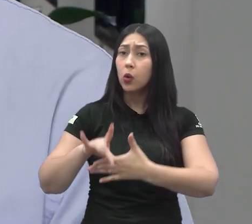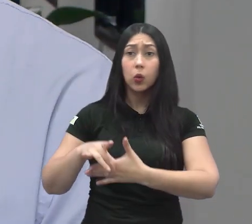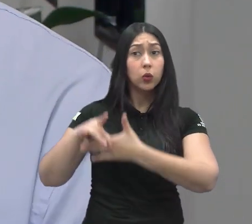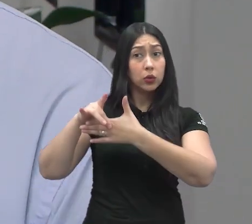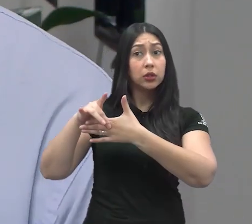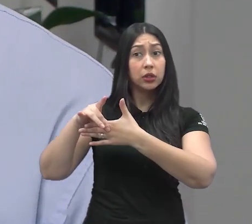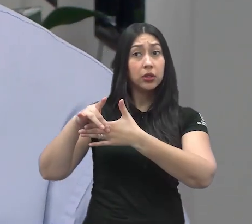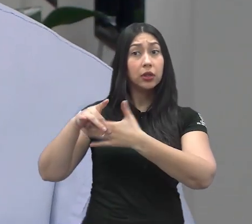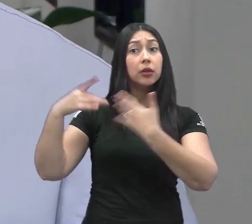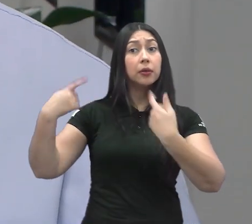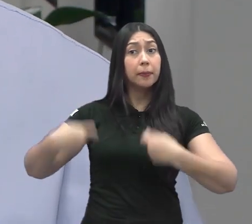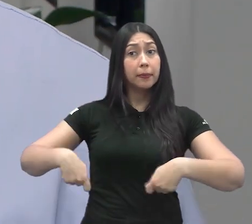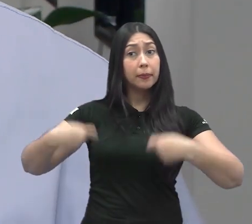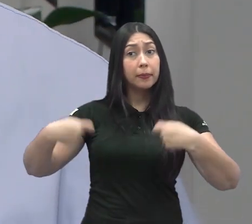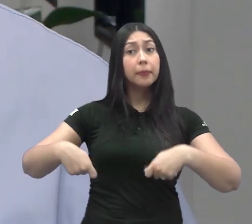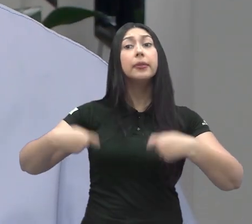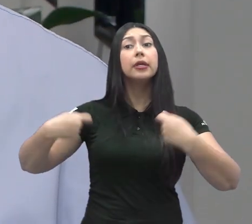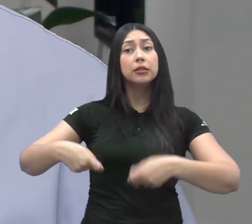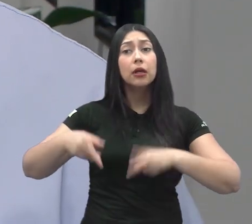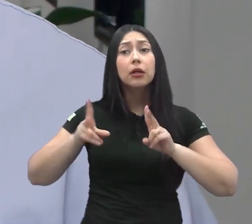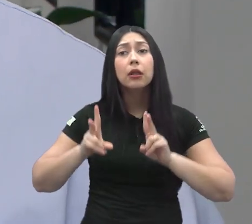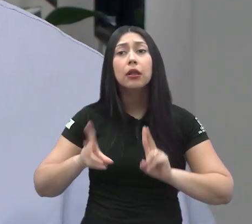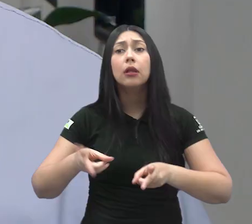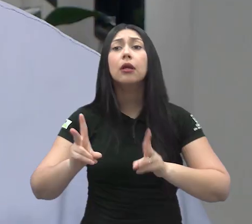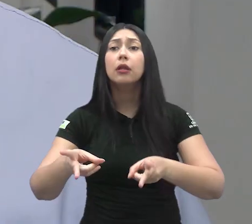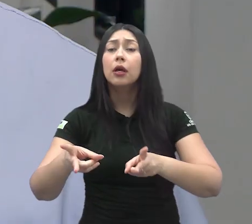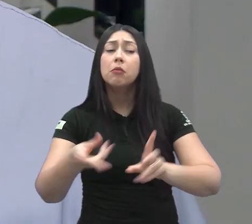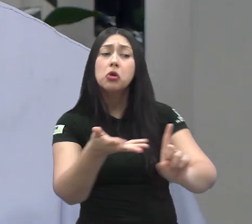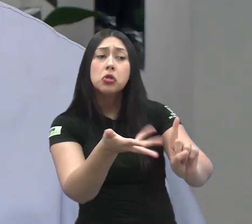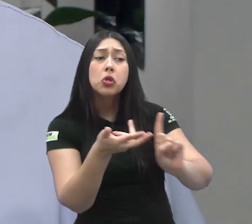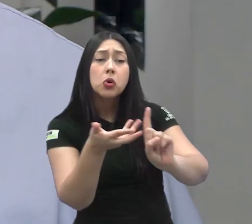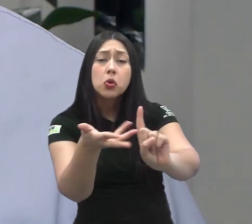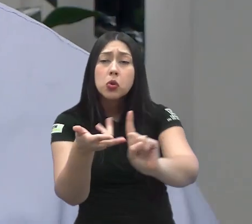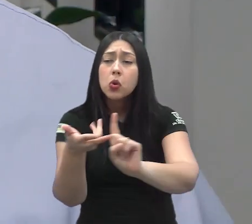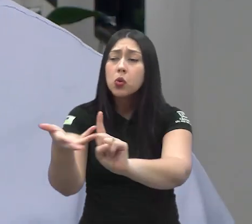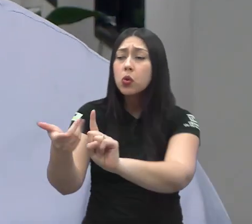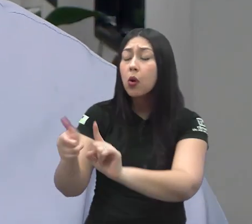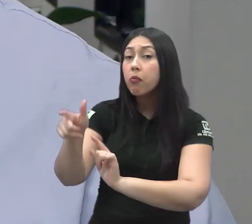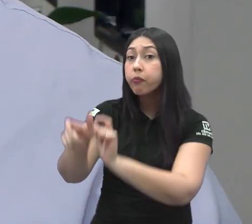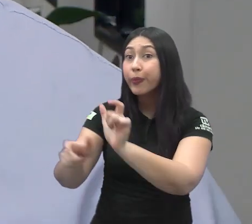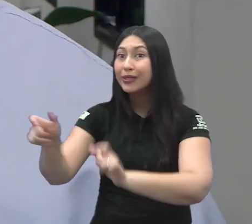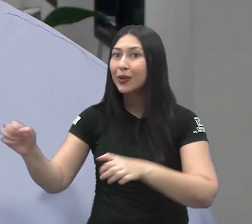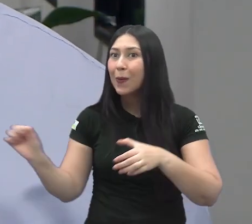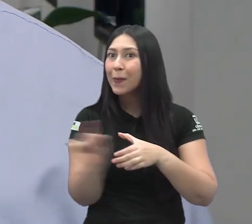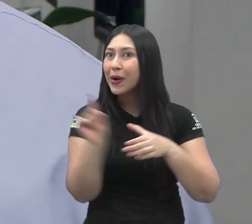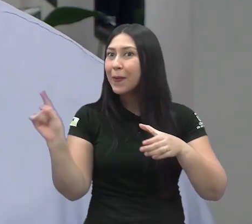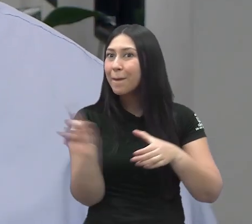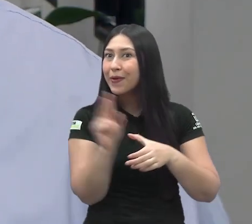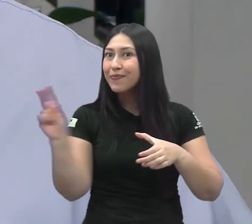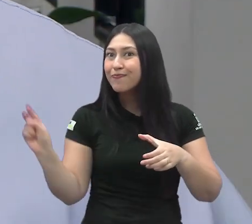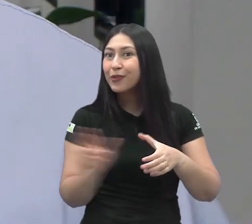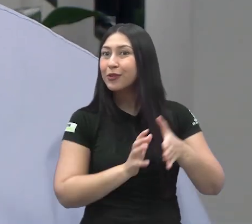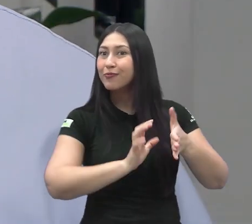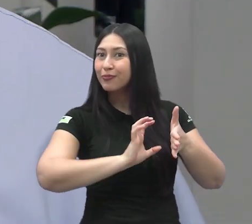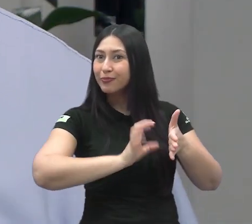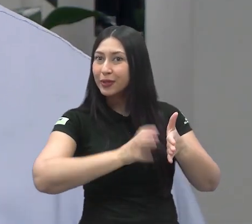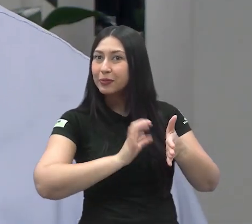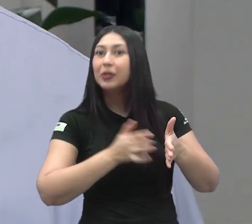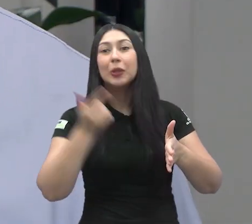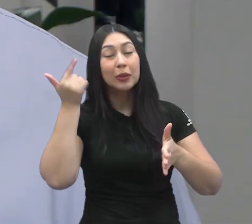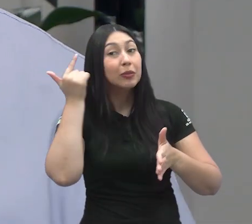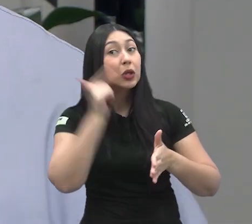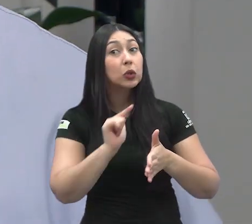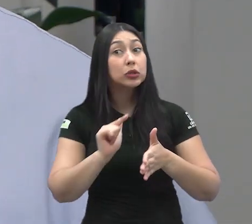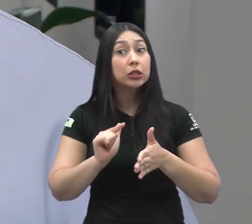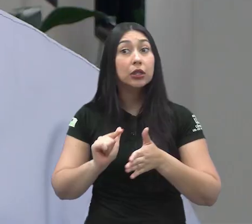o líder partidário, ele precisa estar buscando trazer pessoas para o partido, para você montar uma